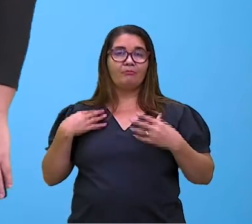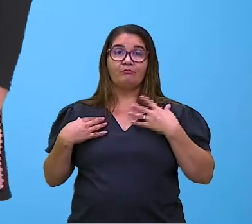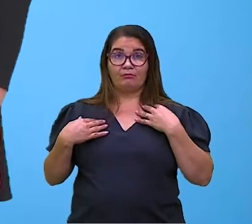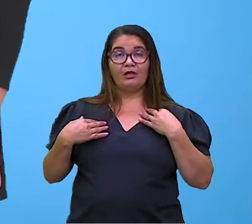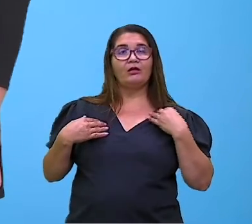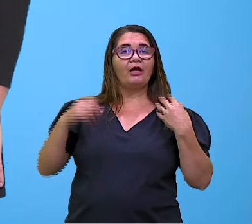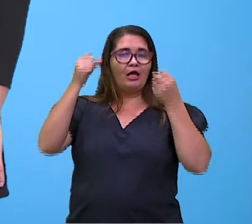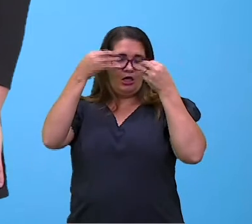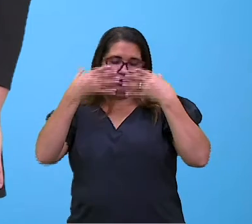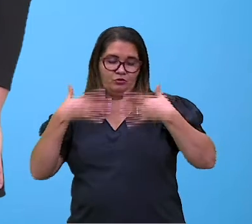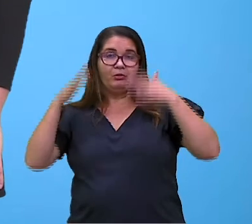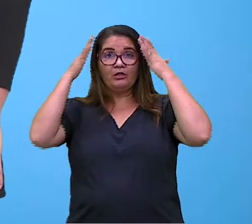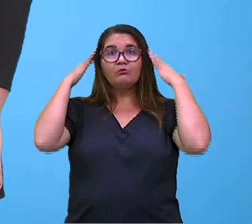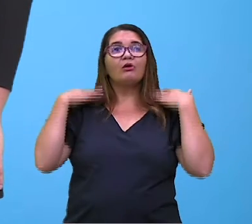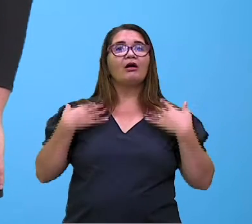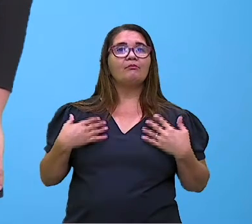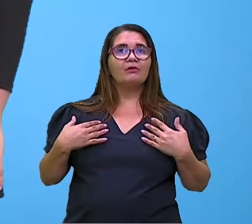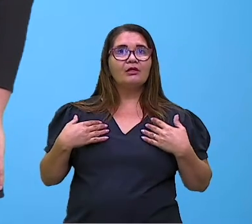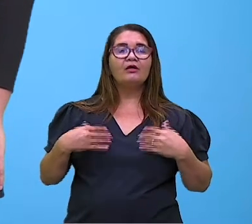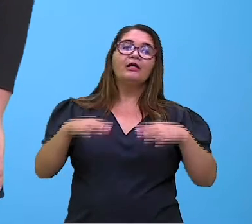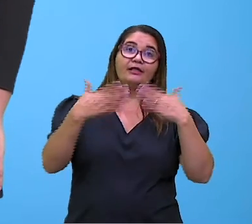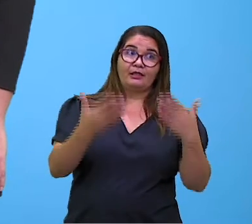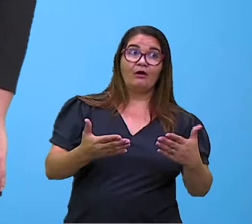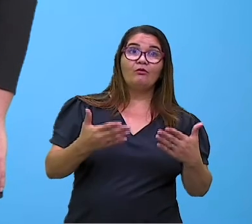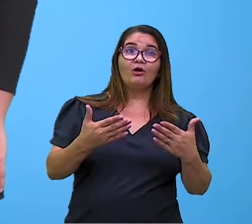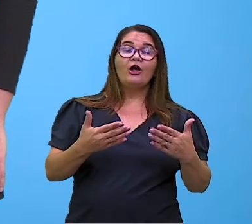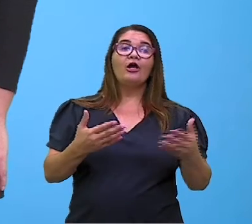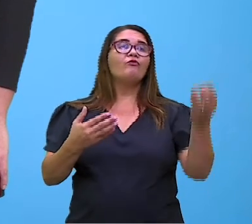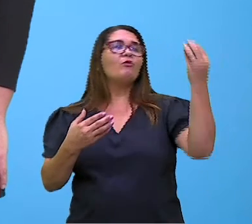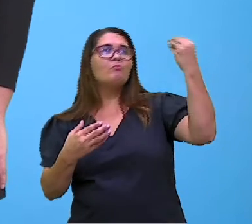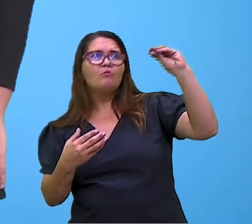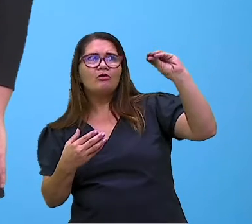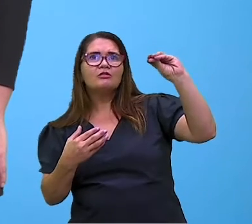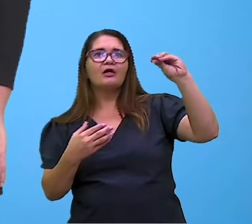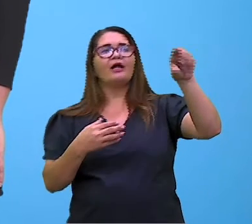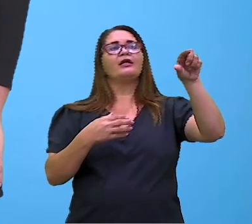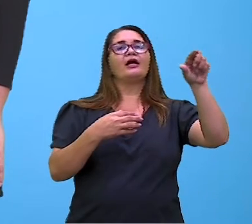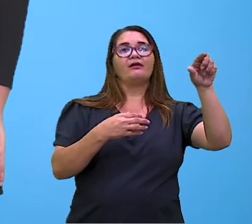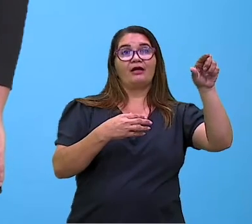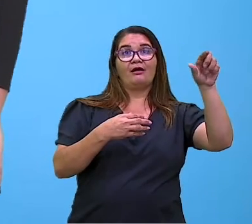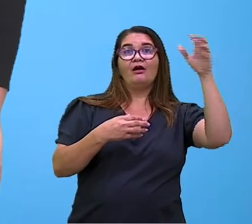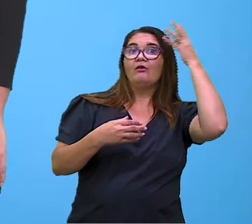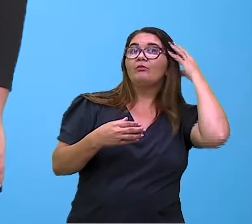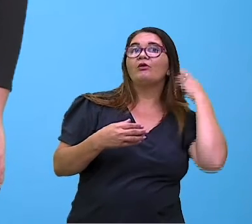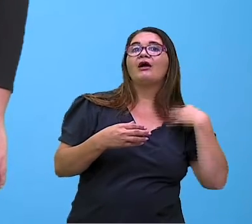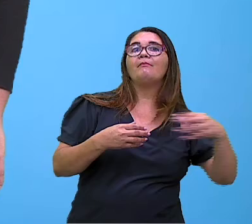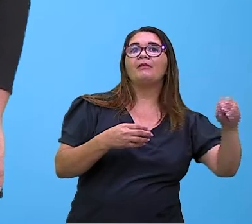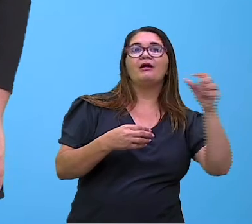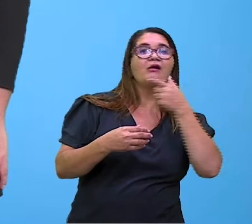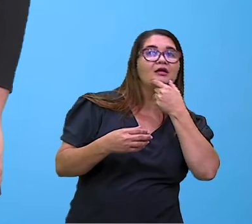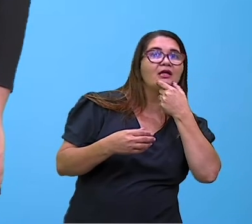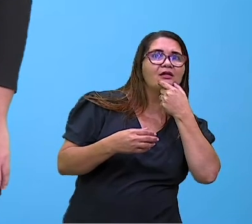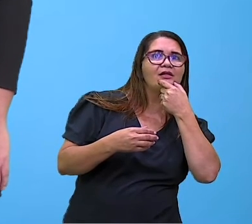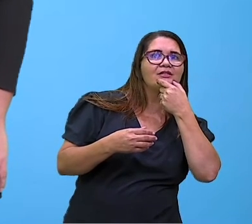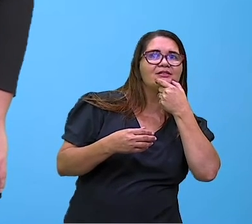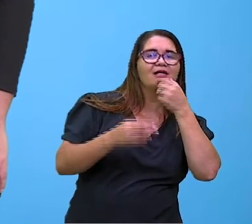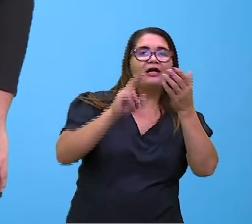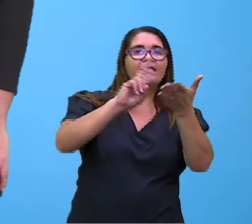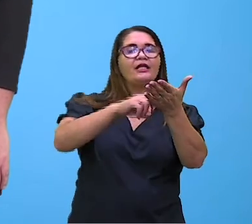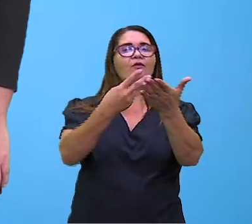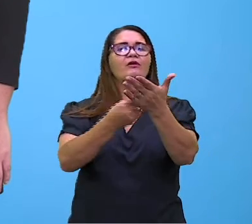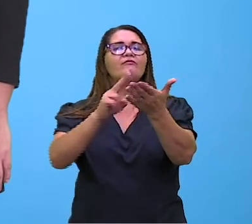colocar aqui about hair. Que aí você já vai ver que ele vai construindo com você, te dando